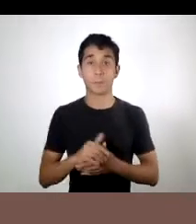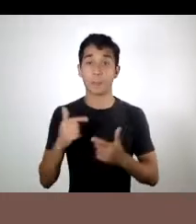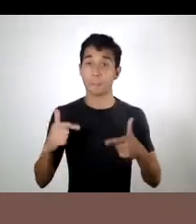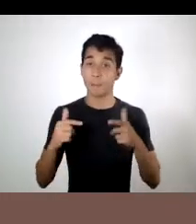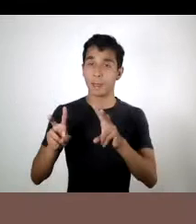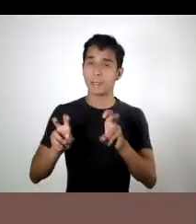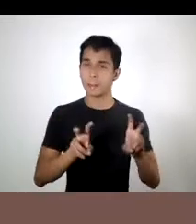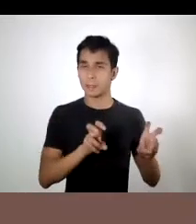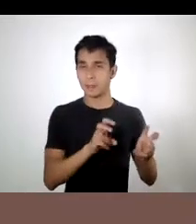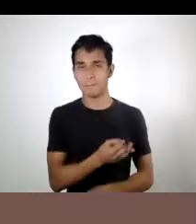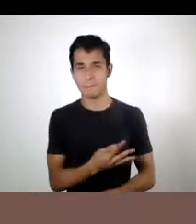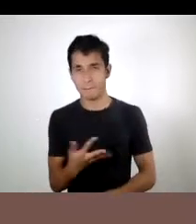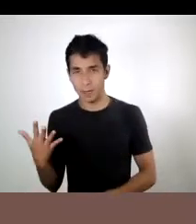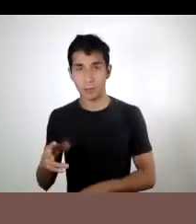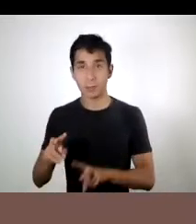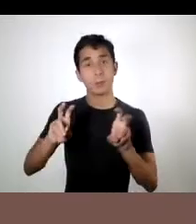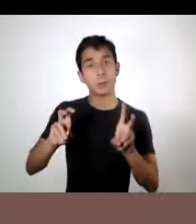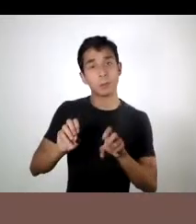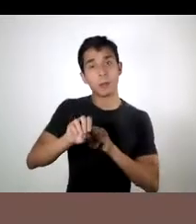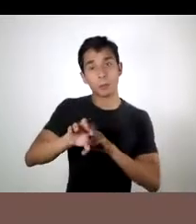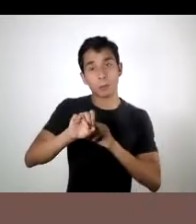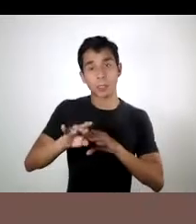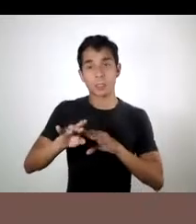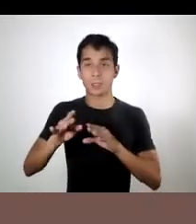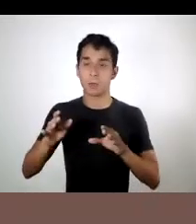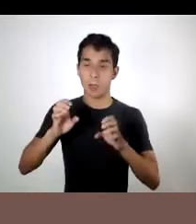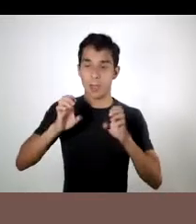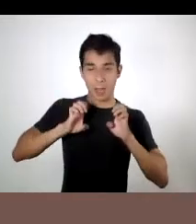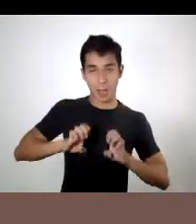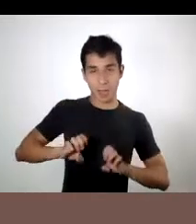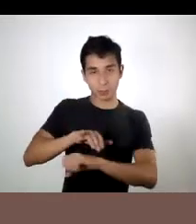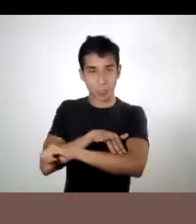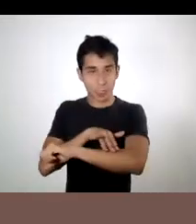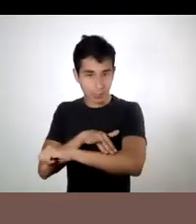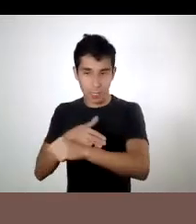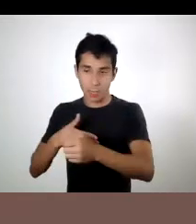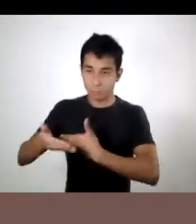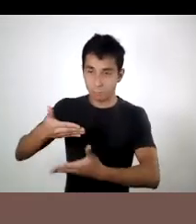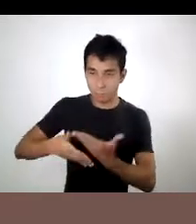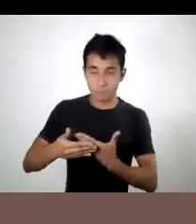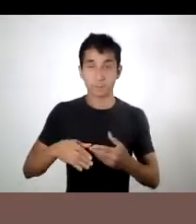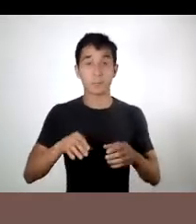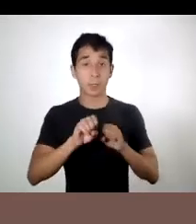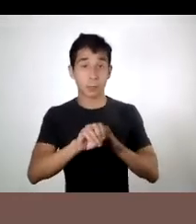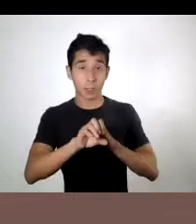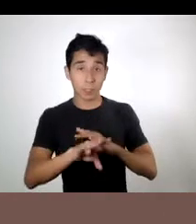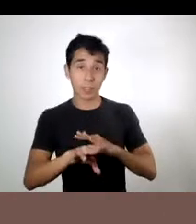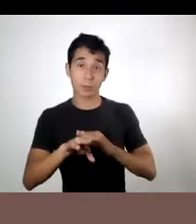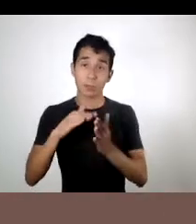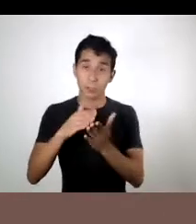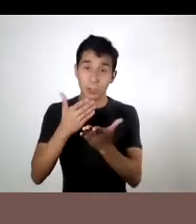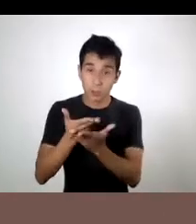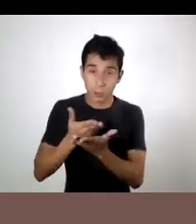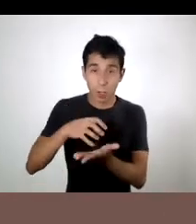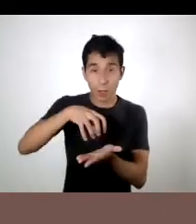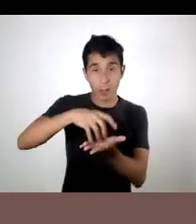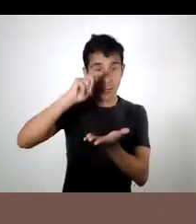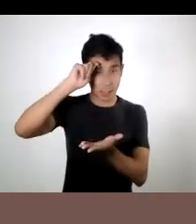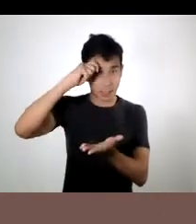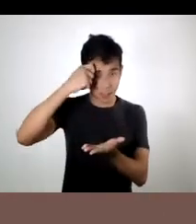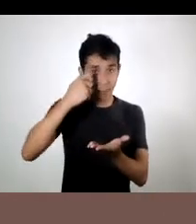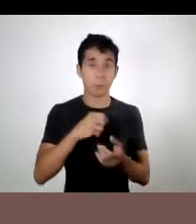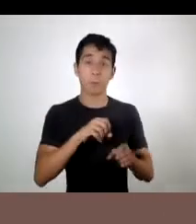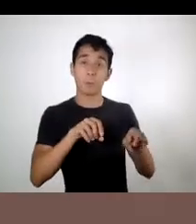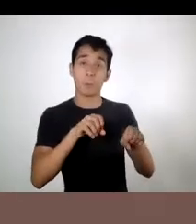temas: educação das relações étnico-raciais, educação escolar quilombola, movimento social de